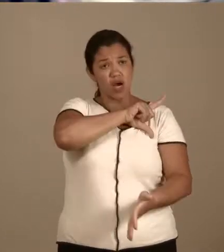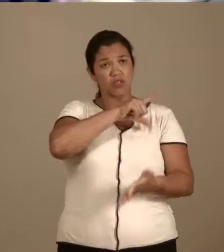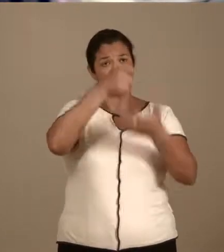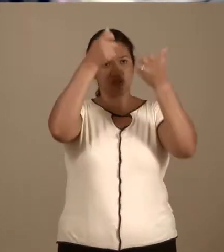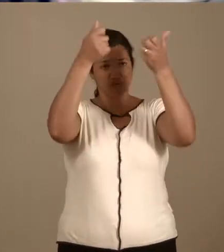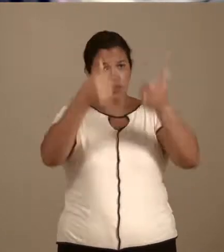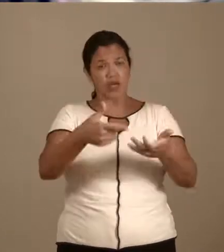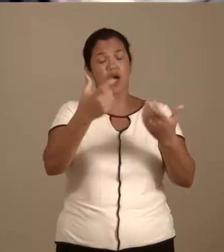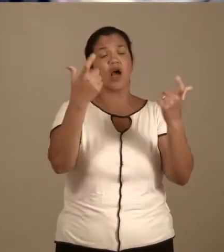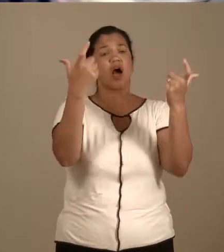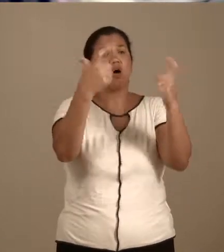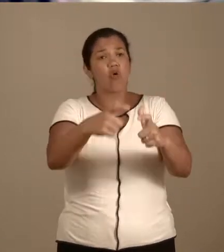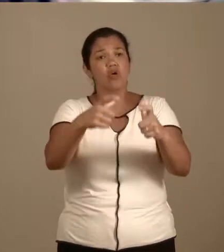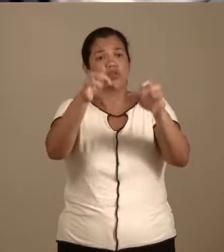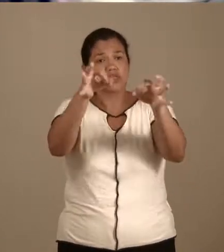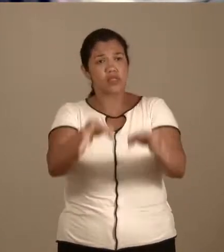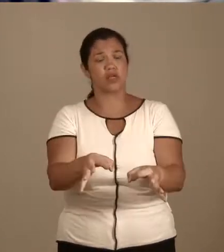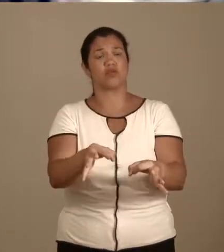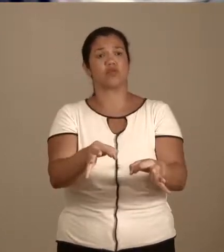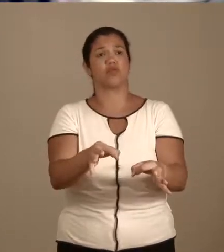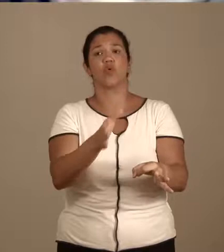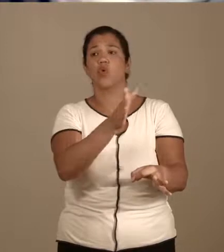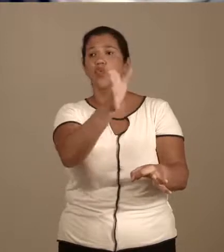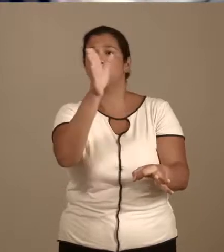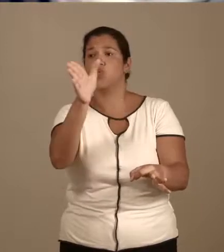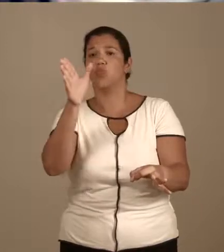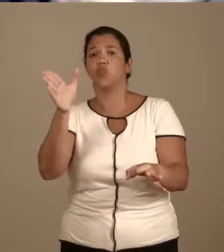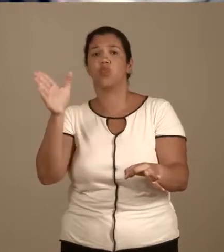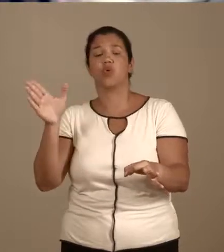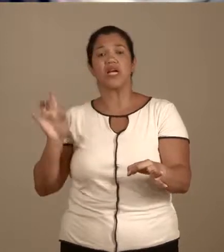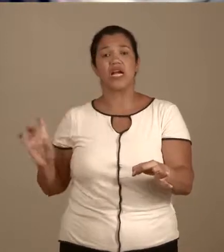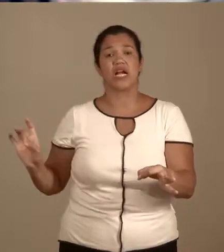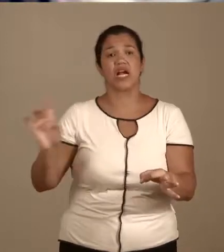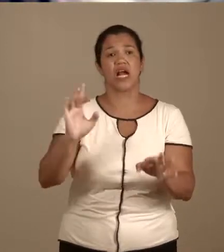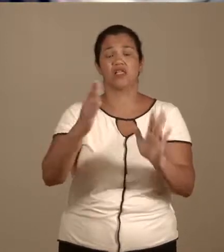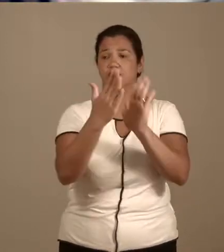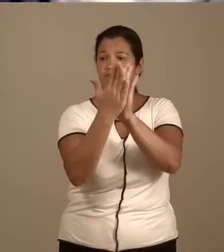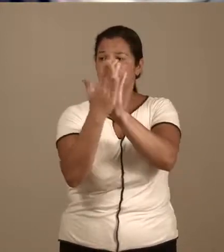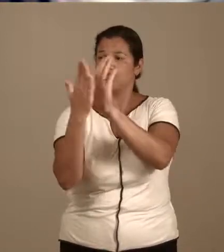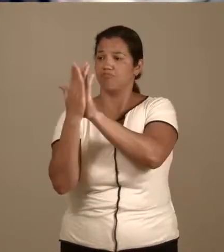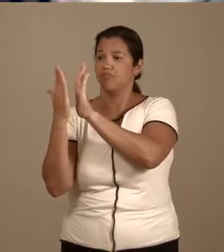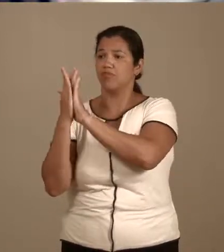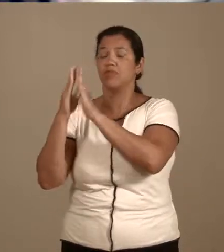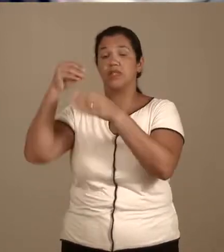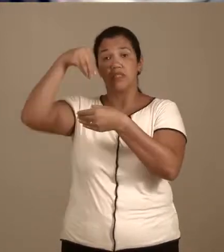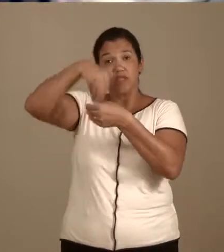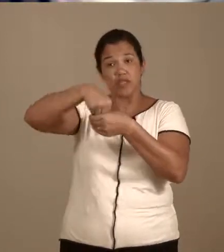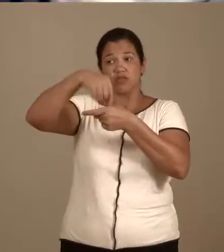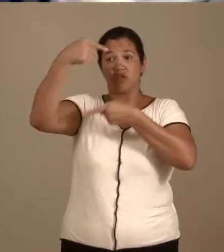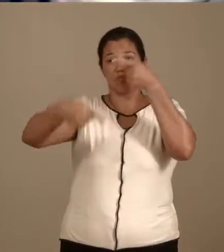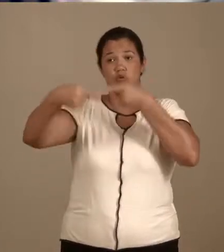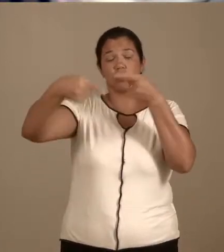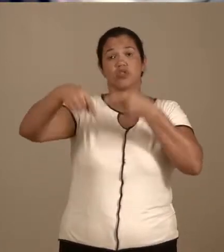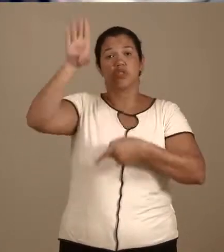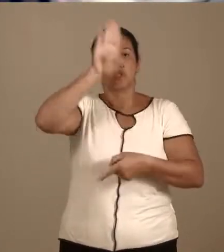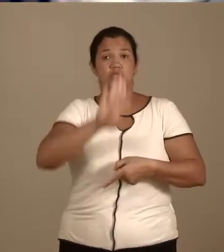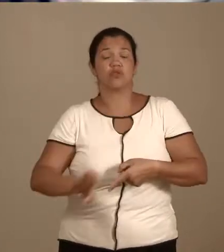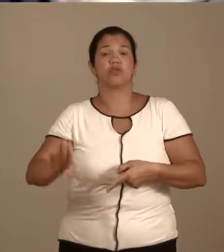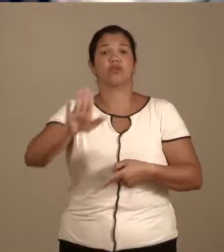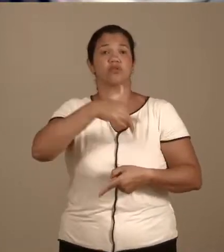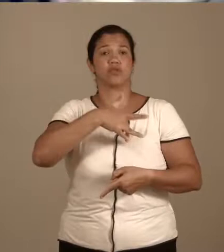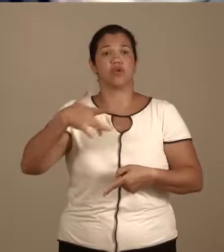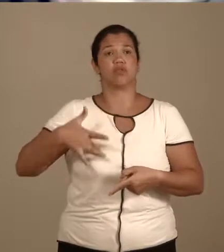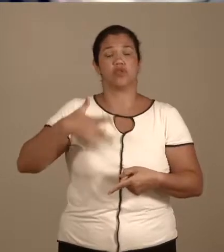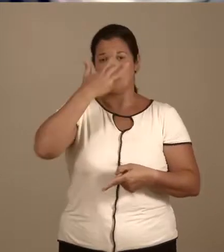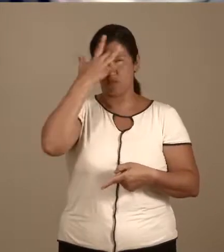de saúde, encaminhar corretamente para os outros níveis de atendimento dentro da Política Nacional de Saúde da Pessoa com